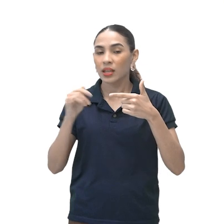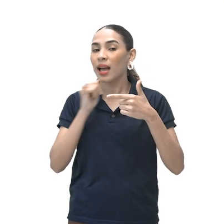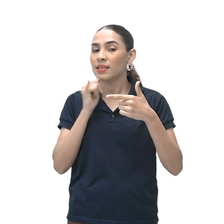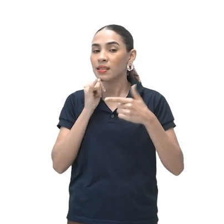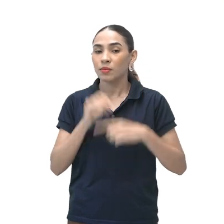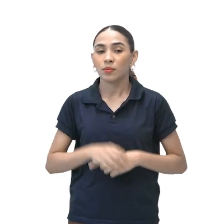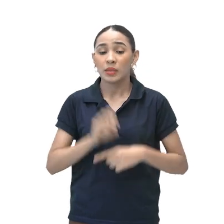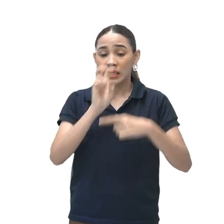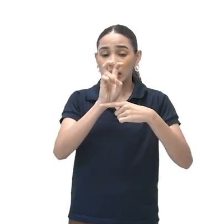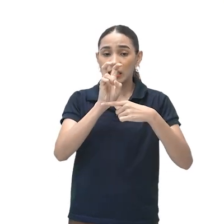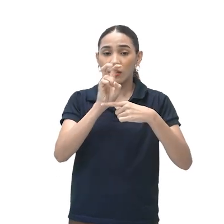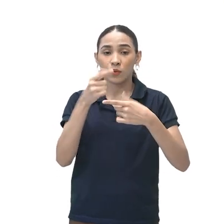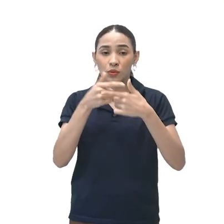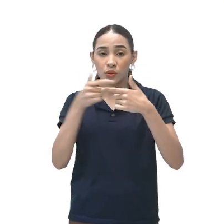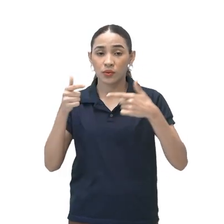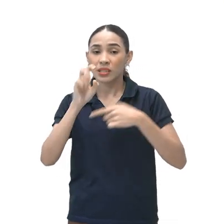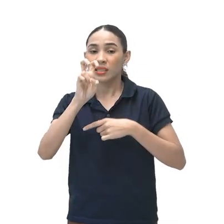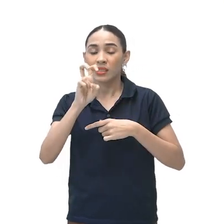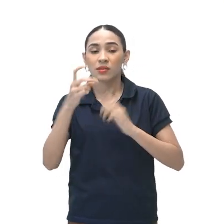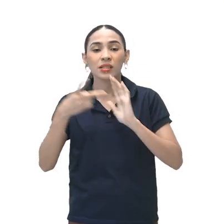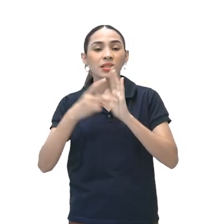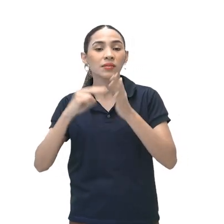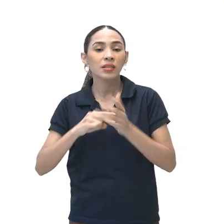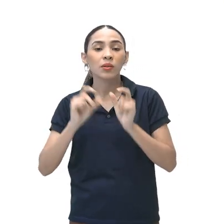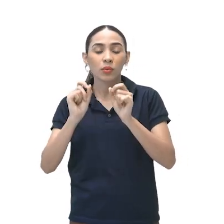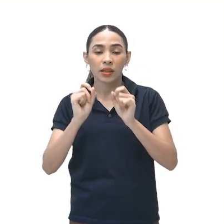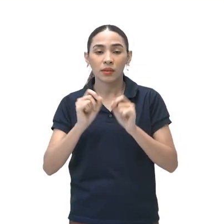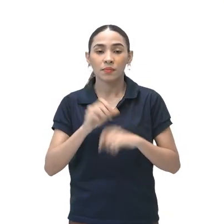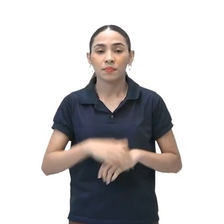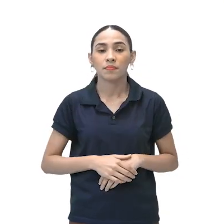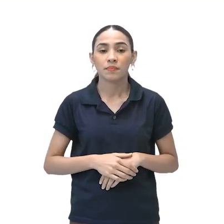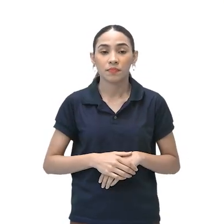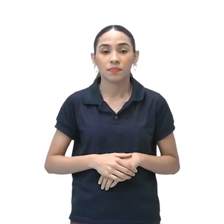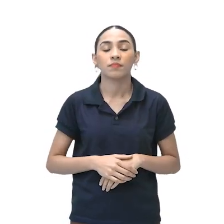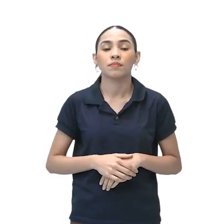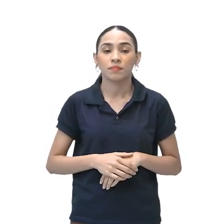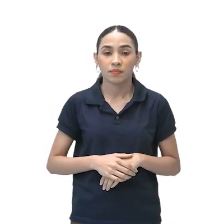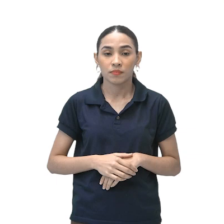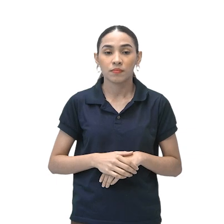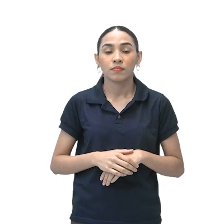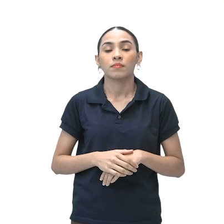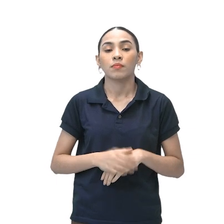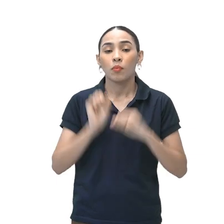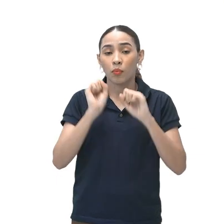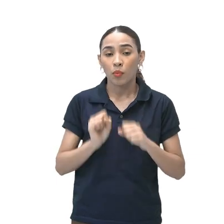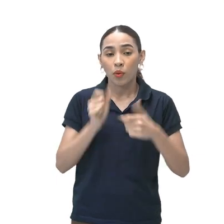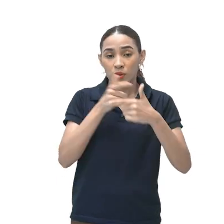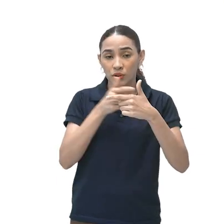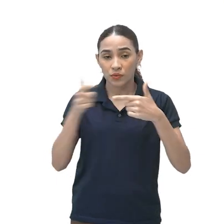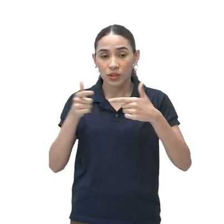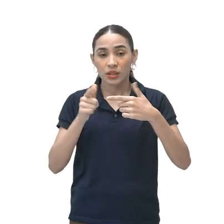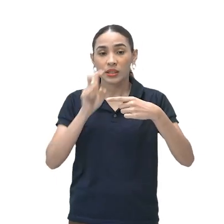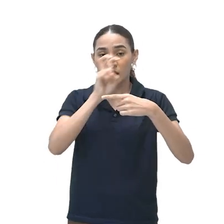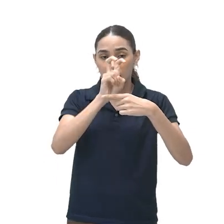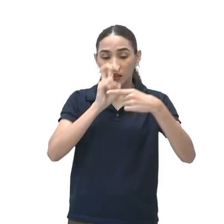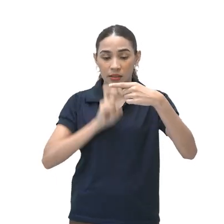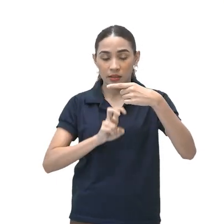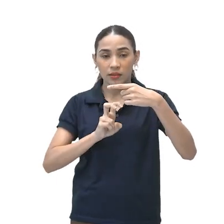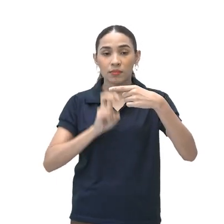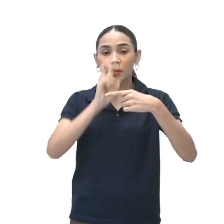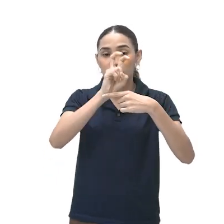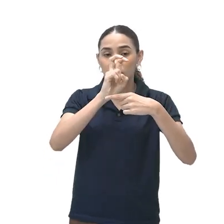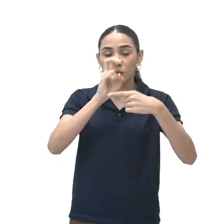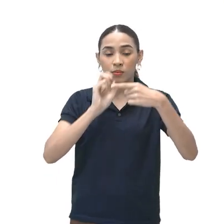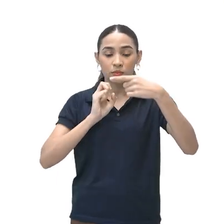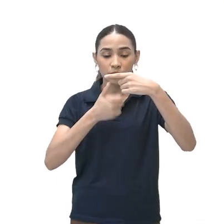aqui, ó, por 5. O que significa simplificar? Eu vou dividir tanto em cima quanto embaixo pelo mesmo valor.